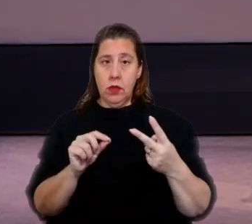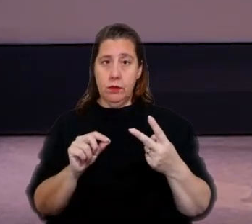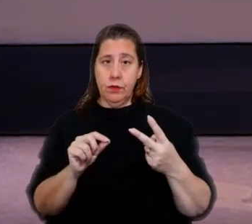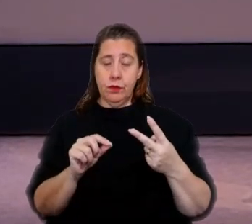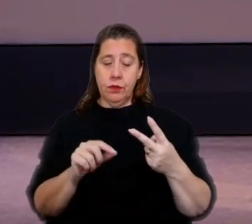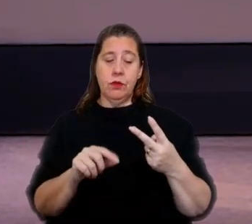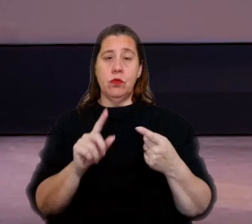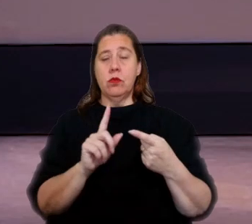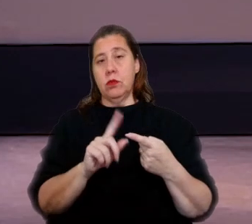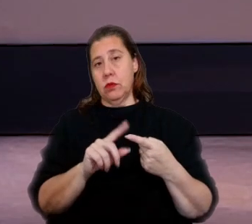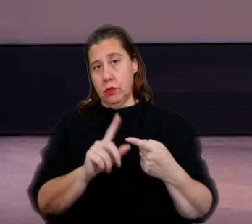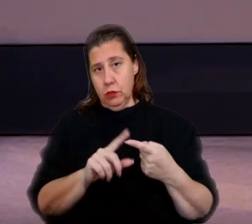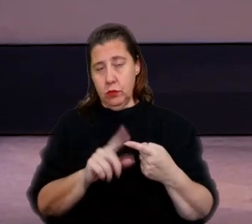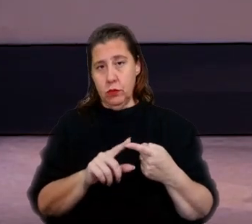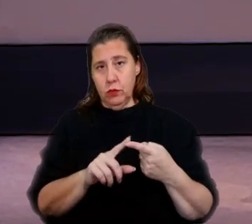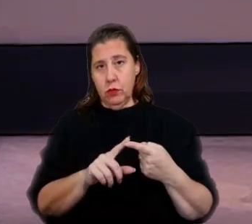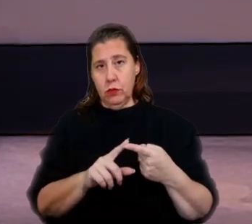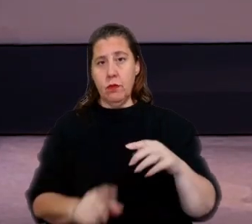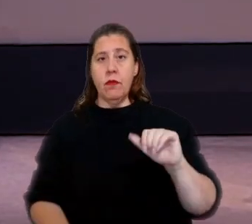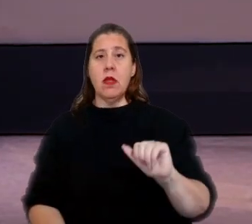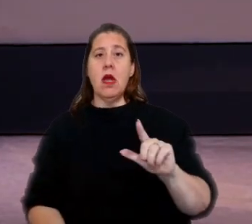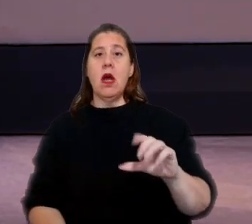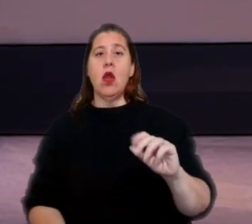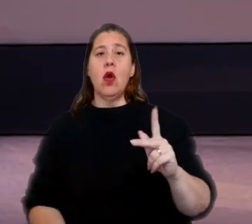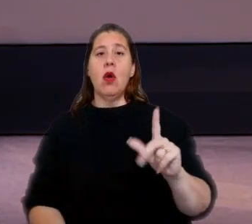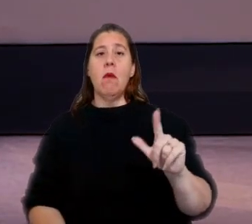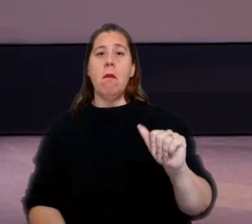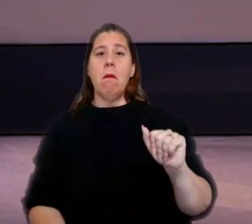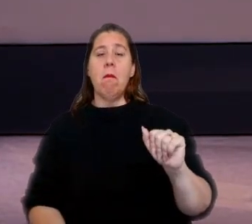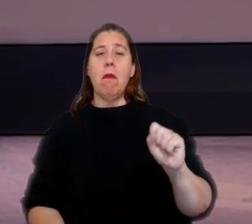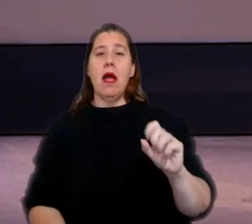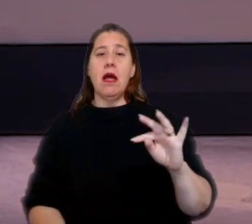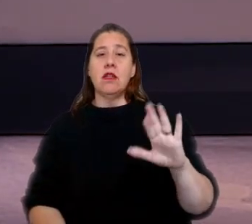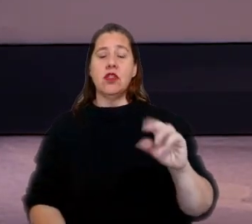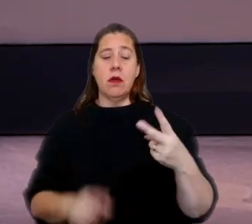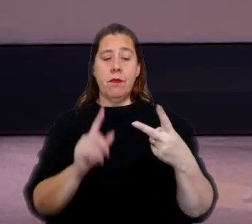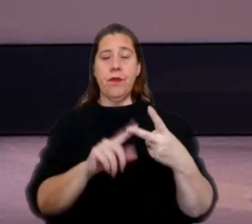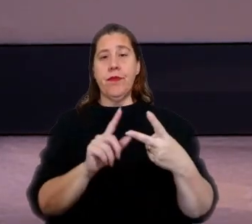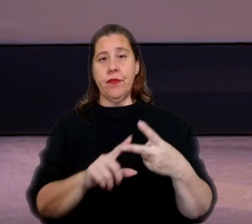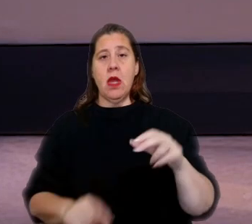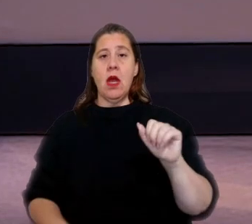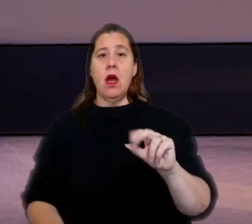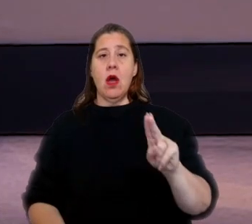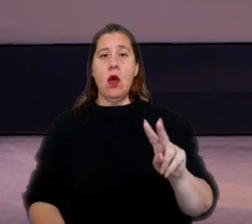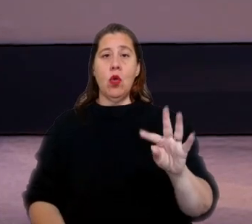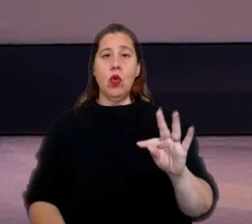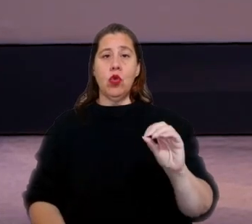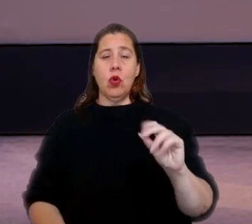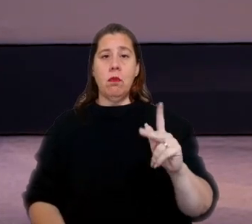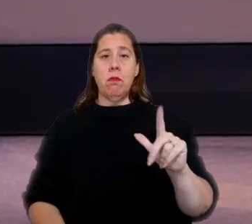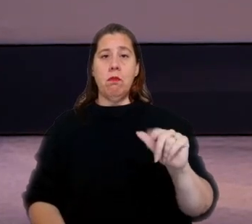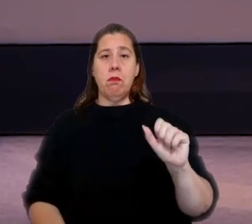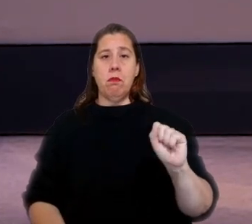saídas. Ele chama de, uma é aloplástica e outra é autoplástica. E eu vou explicar o que é, e a gente